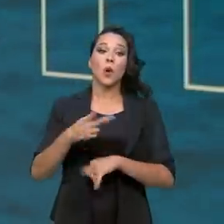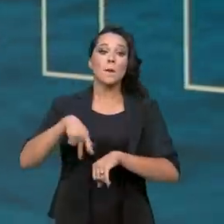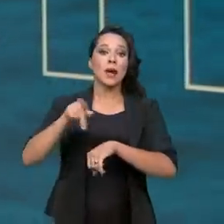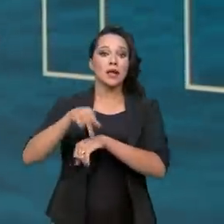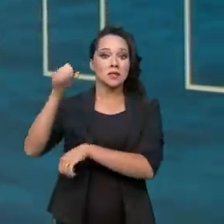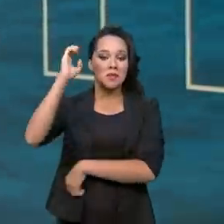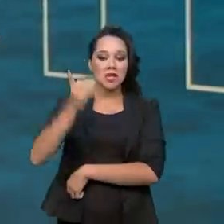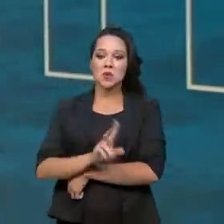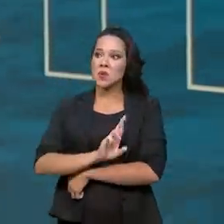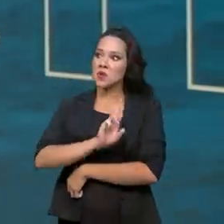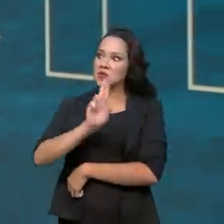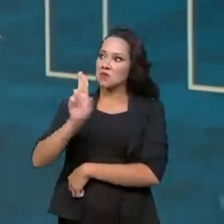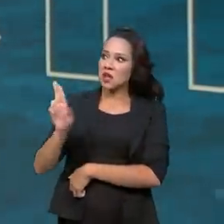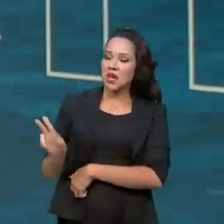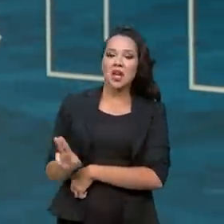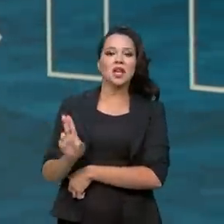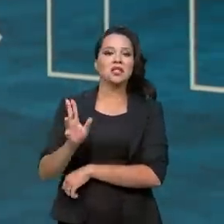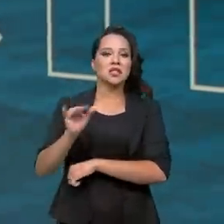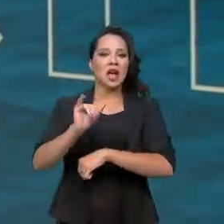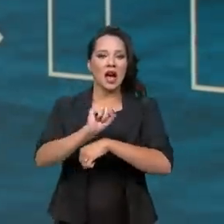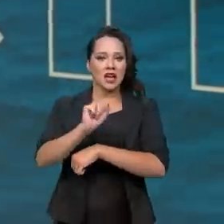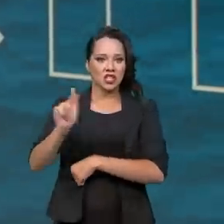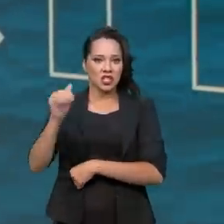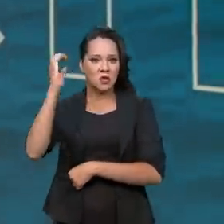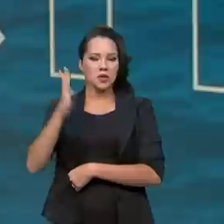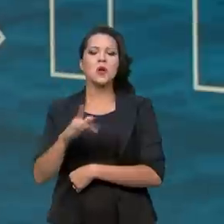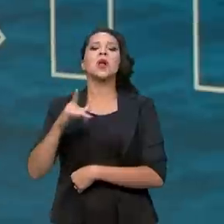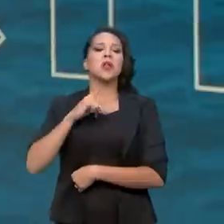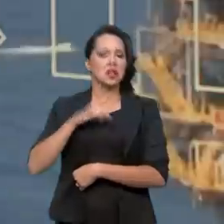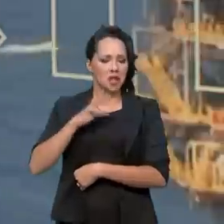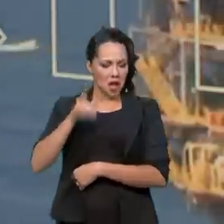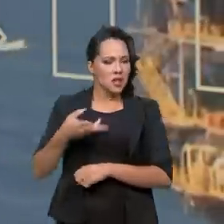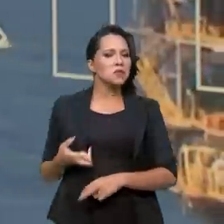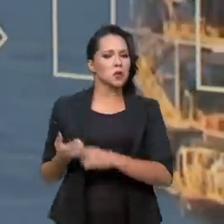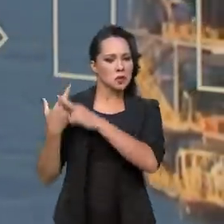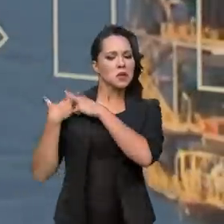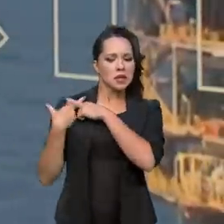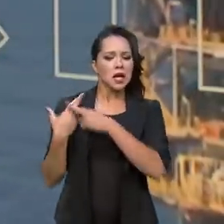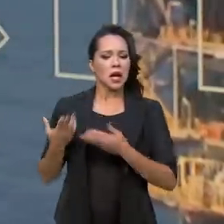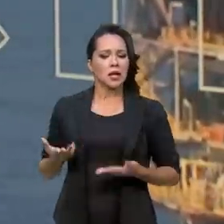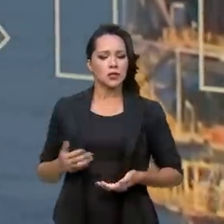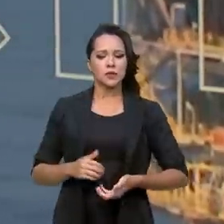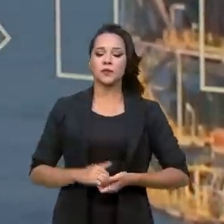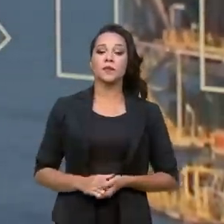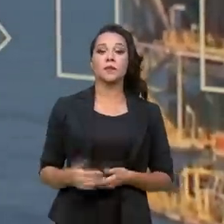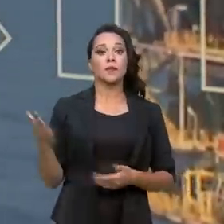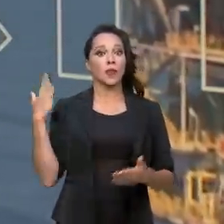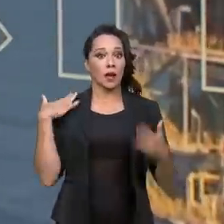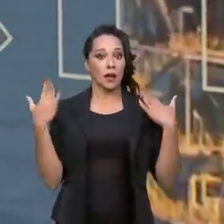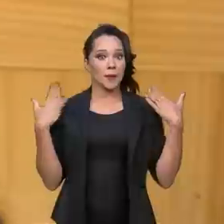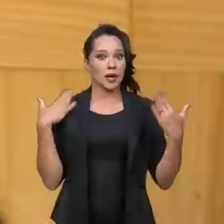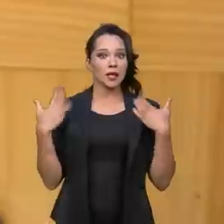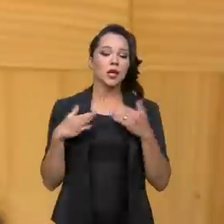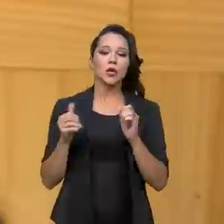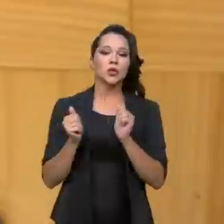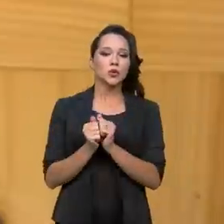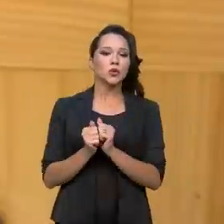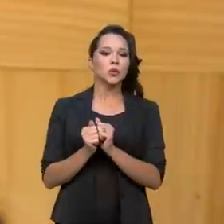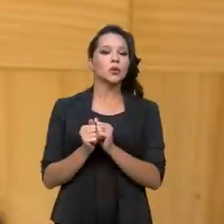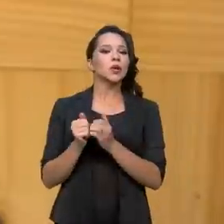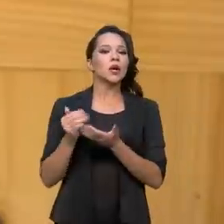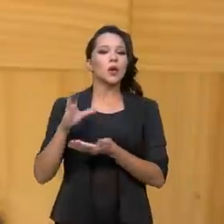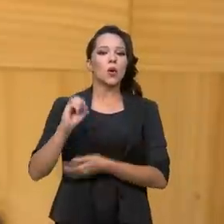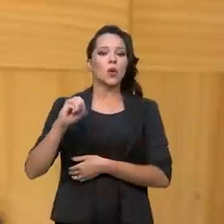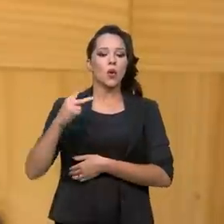brasileiro, diversas agências do Estado brasileiro possuem legalmente essas responsabilidades. E a Marinha, através do COMPAAS,